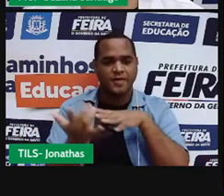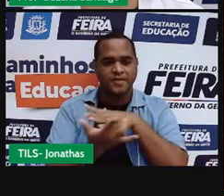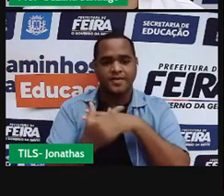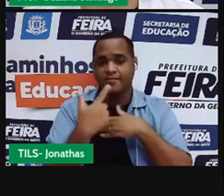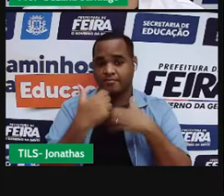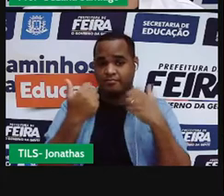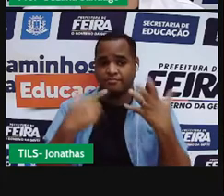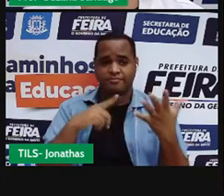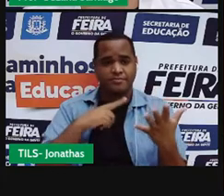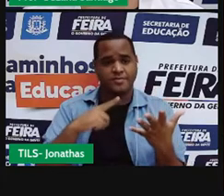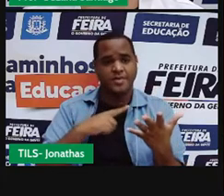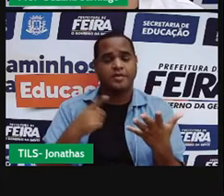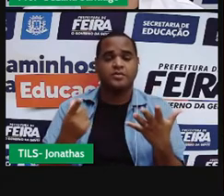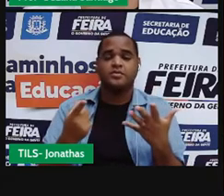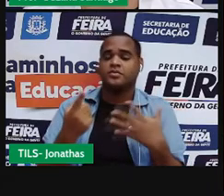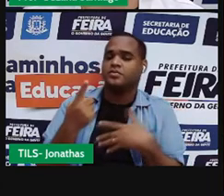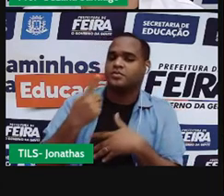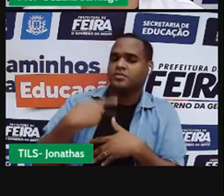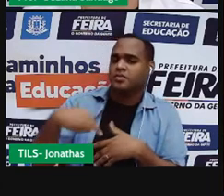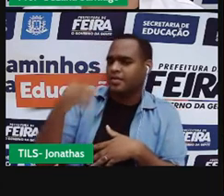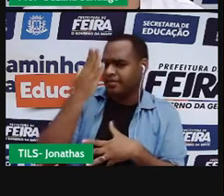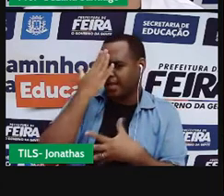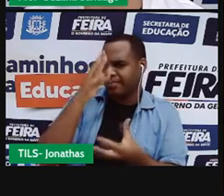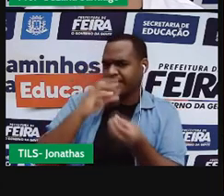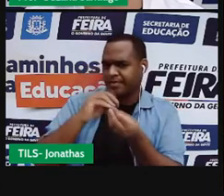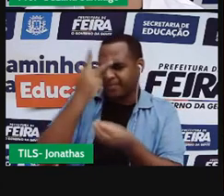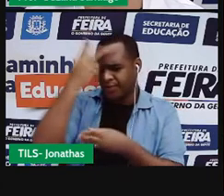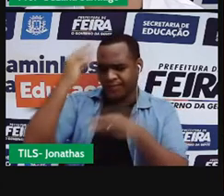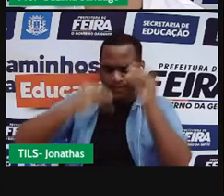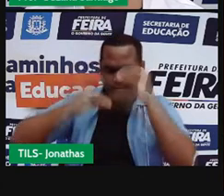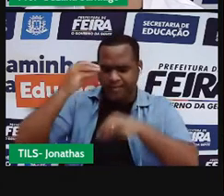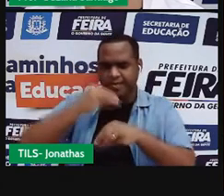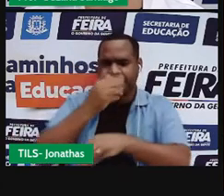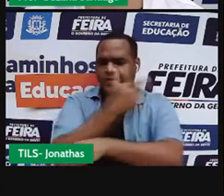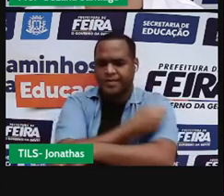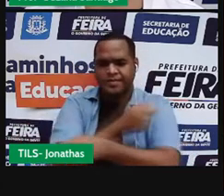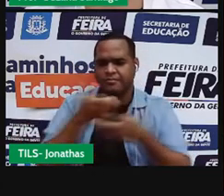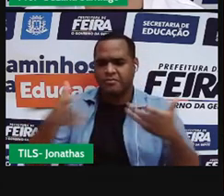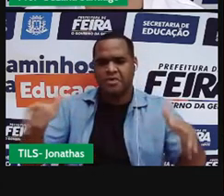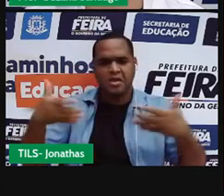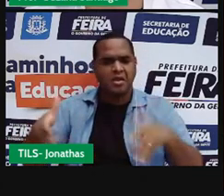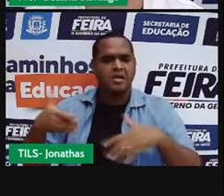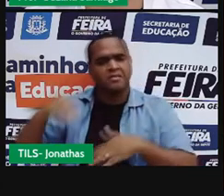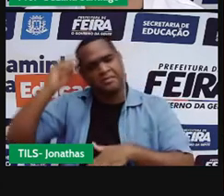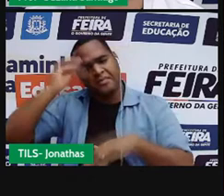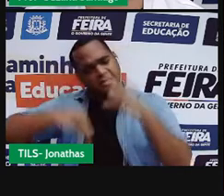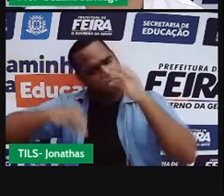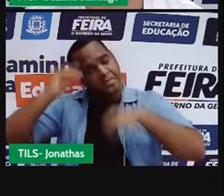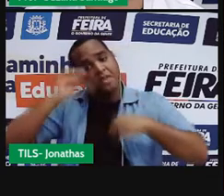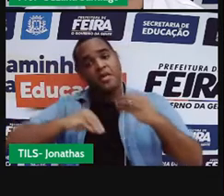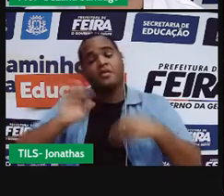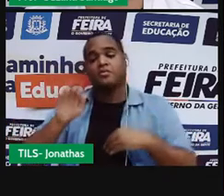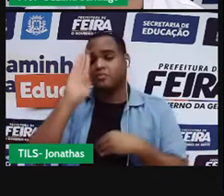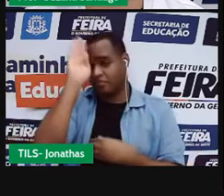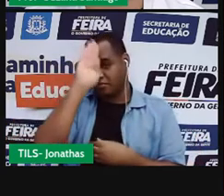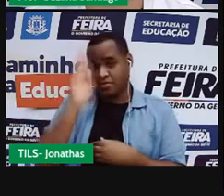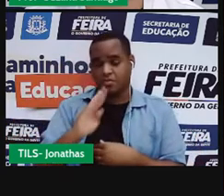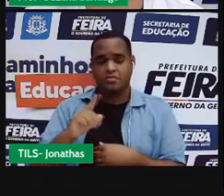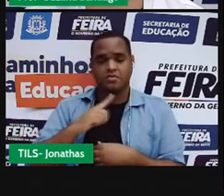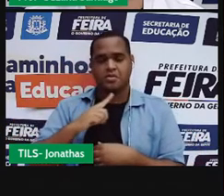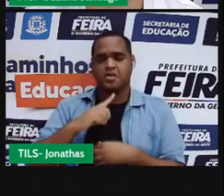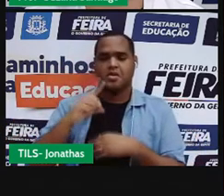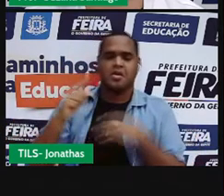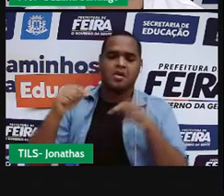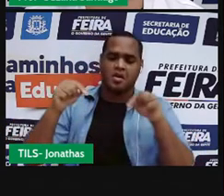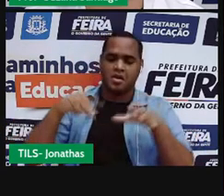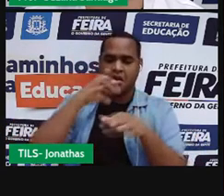sociais, que fazem com que as pessoas desistam de tomar vacina. E isso faz com que o Brasil, e